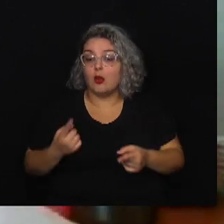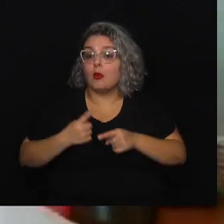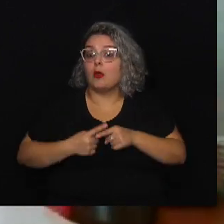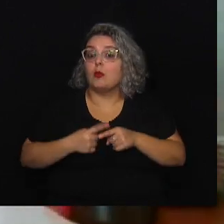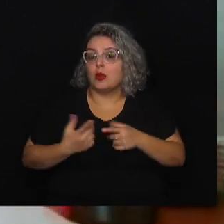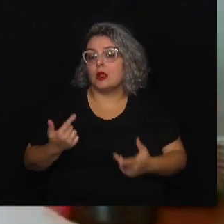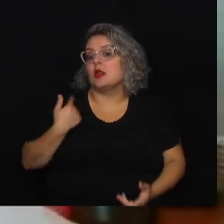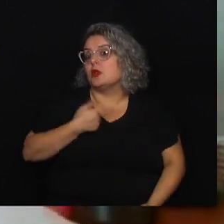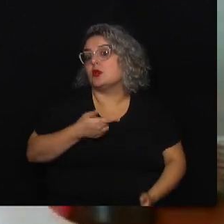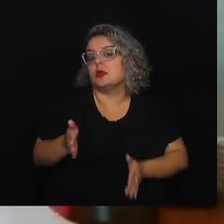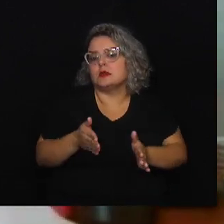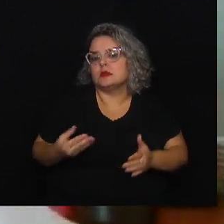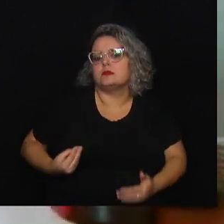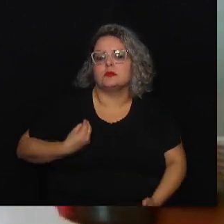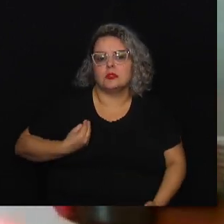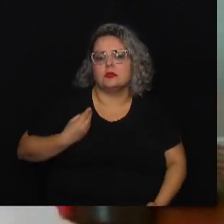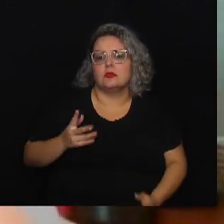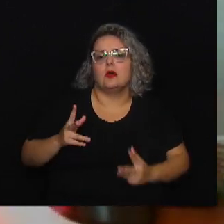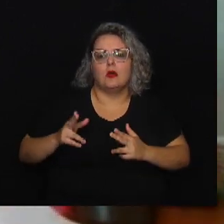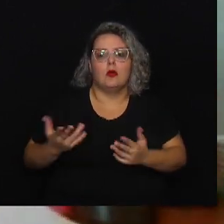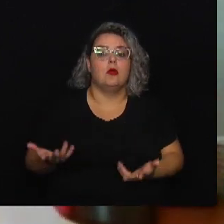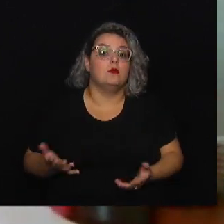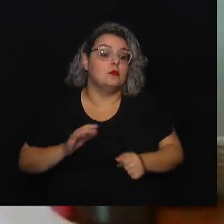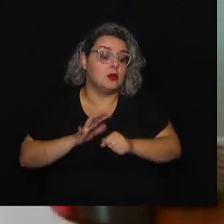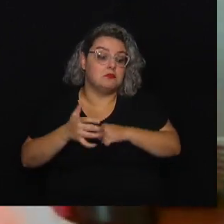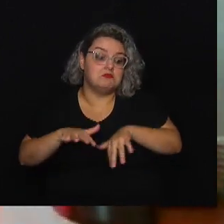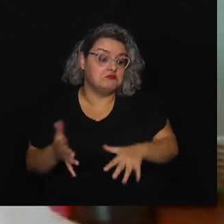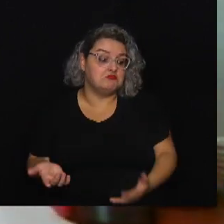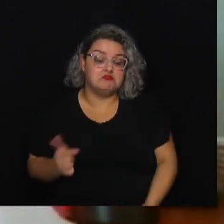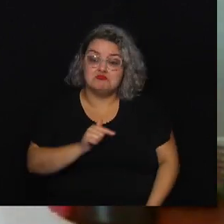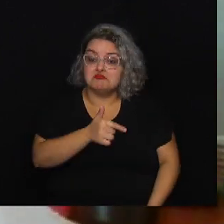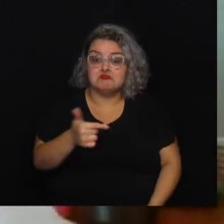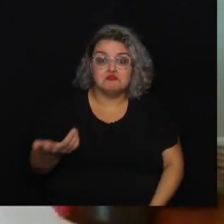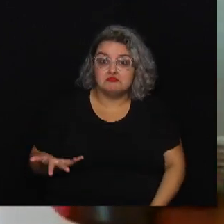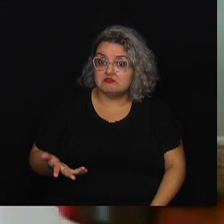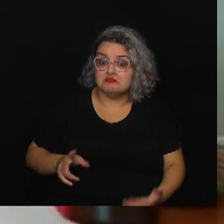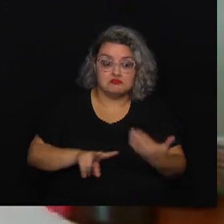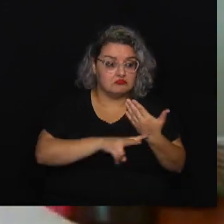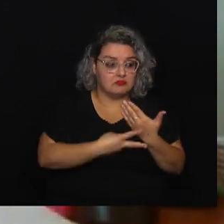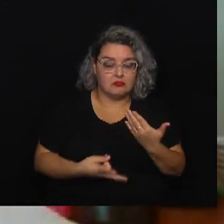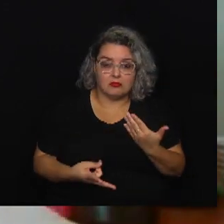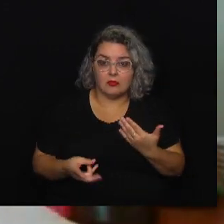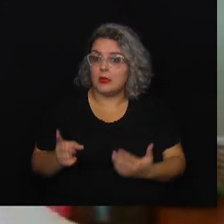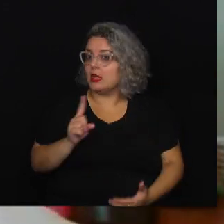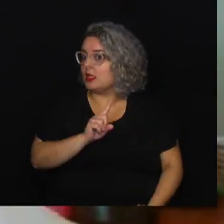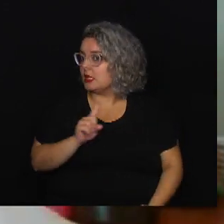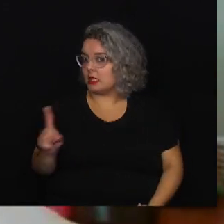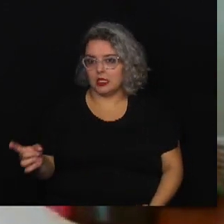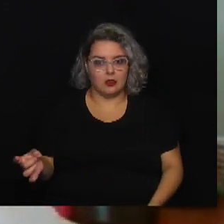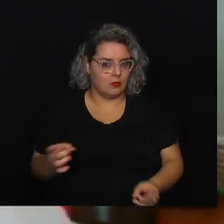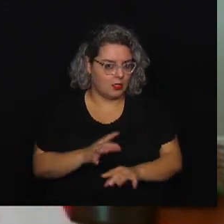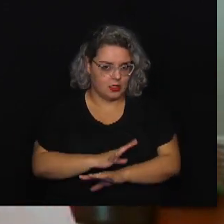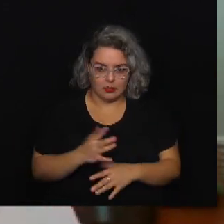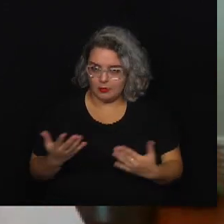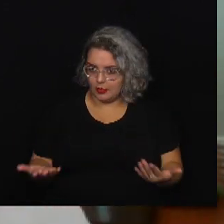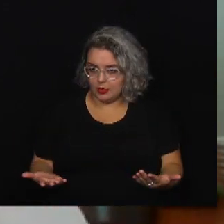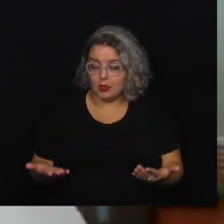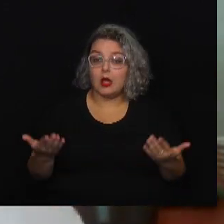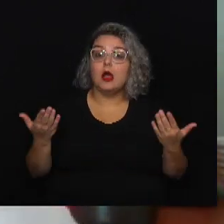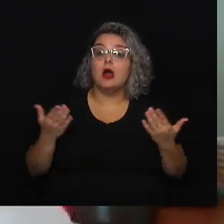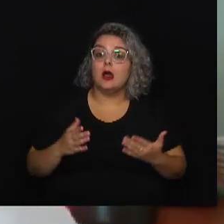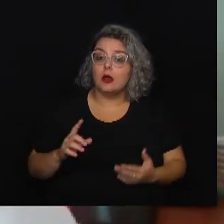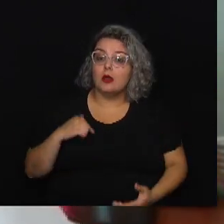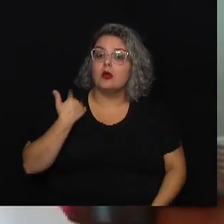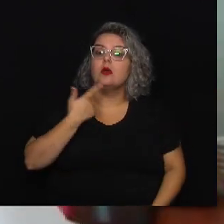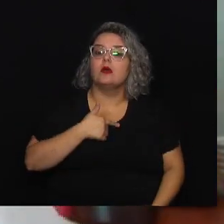gente está vivendo como se a pandemia, né, não tivesse tido efeito, não acabou, né? Agora que nós vamos juntar